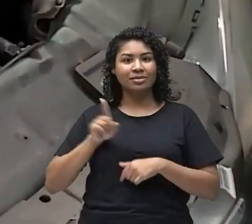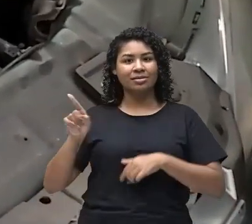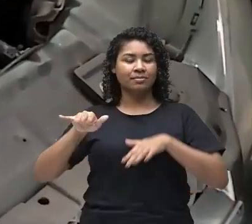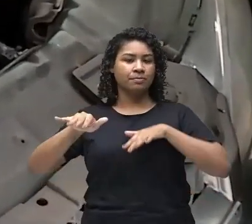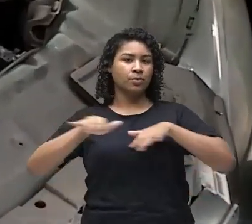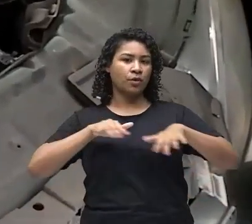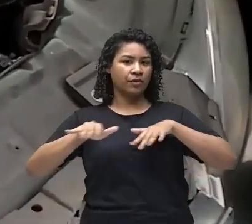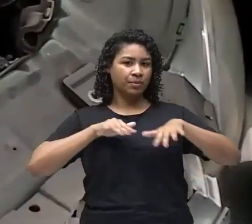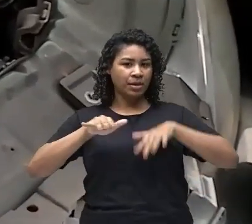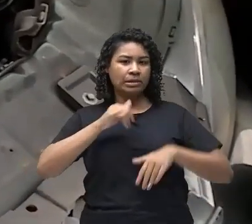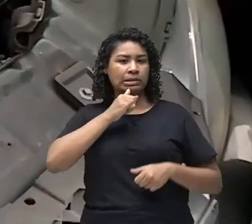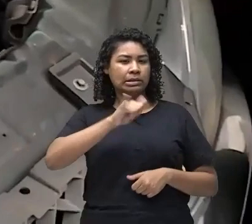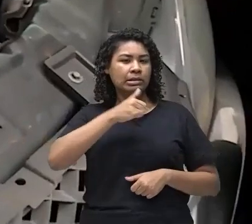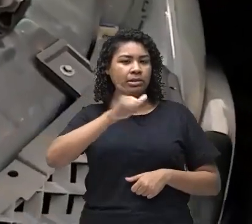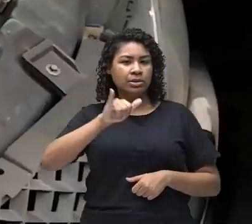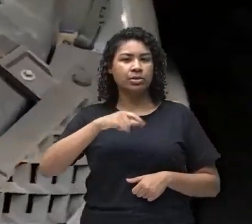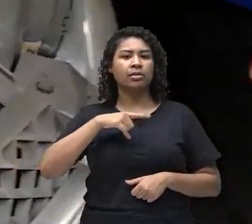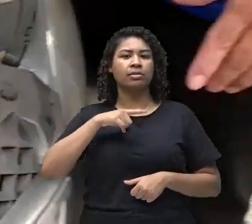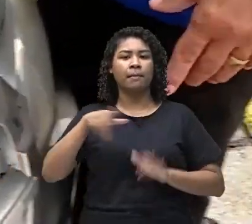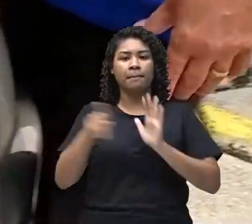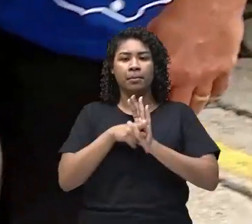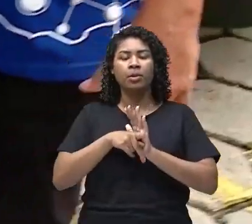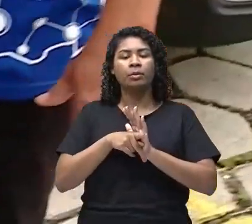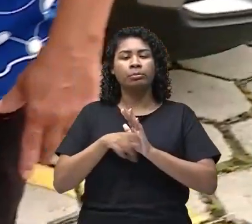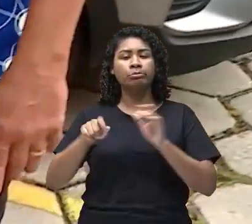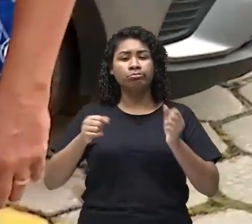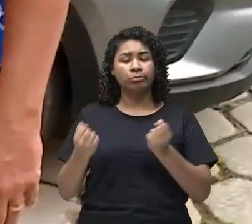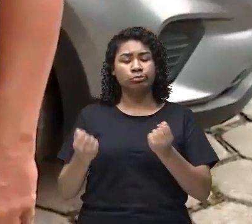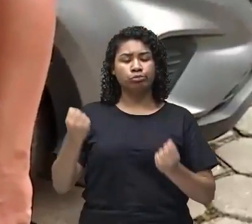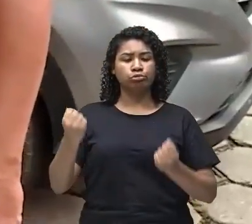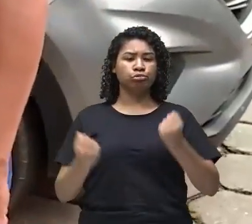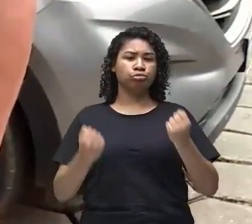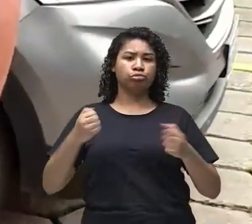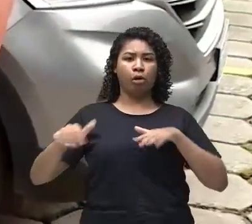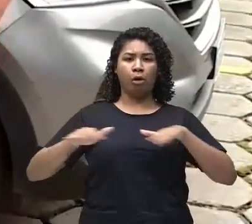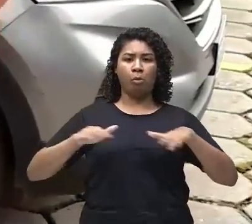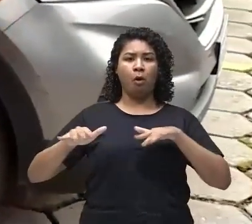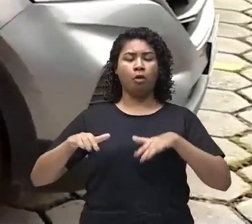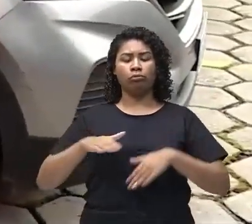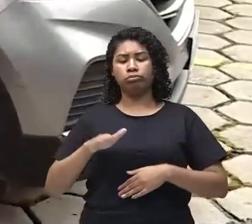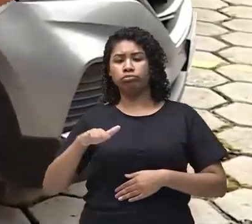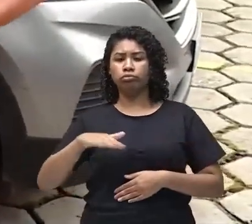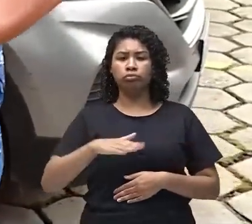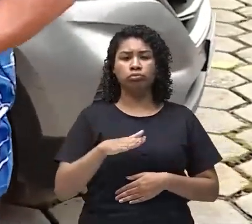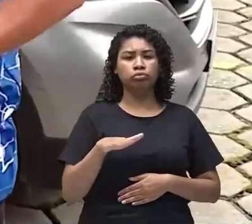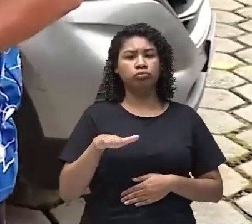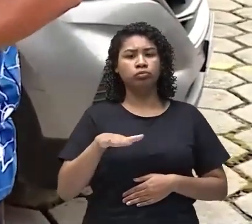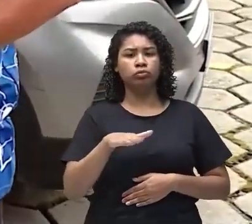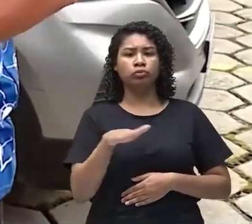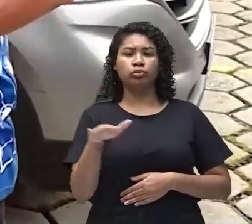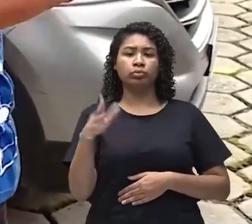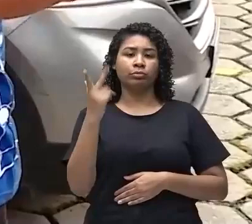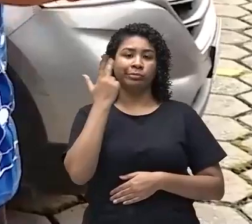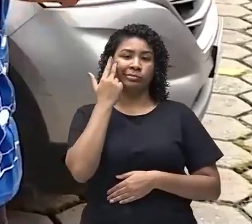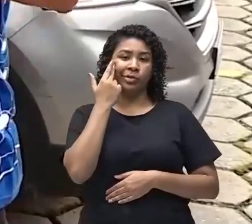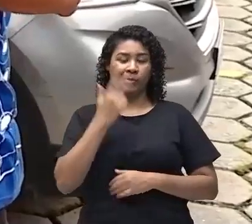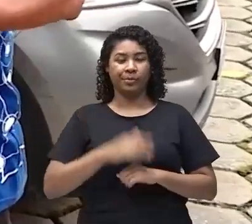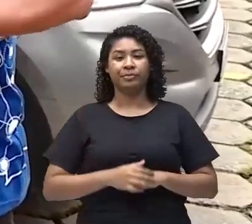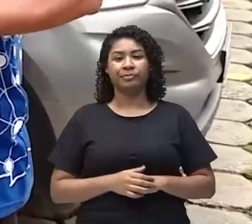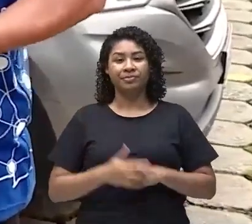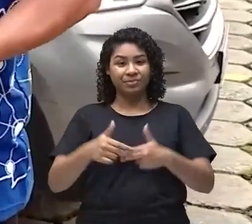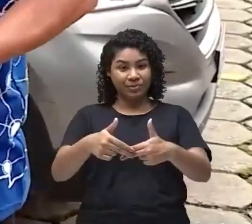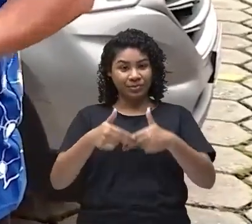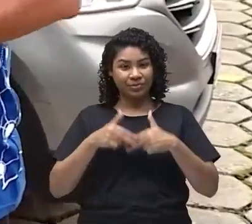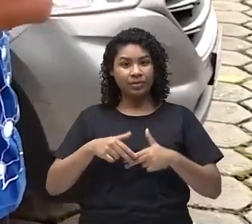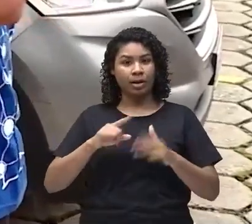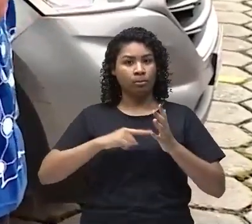essa energia cinética transferiram para as rodas do veículo e o veículo Então pode trafegar pela cidade então o